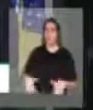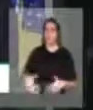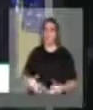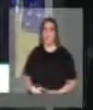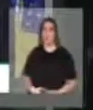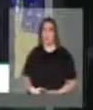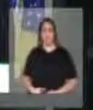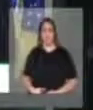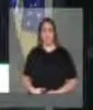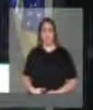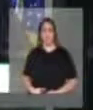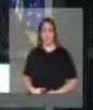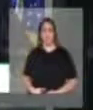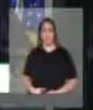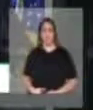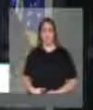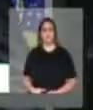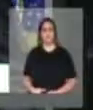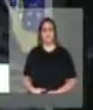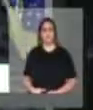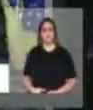viu? Nos deixaram até